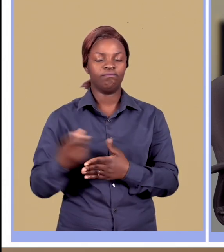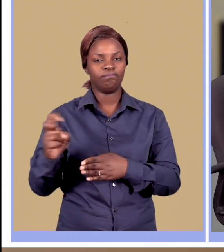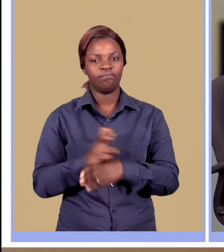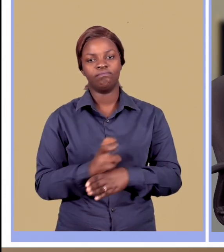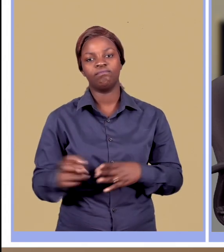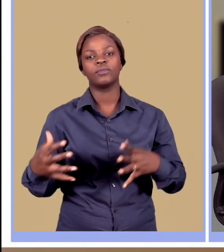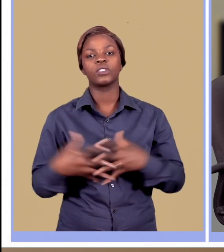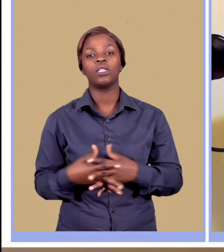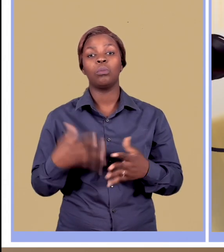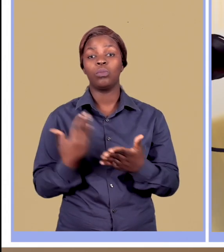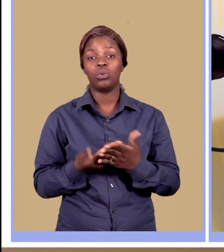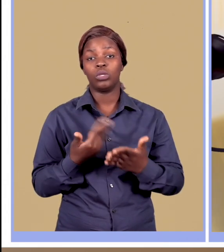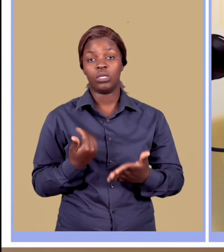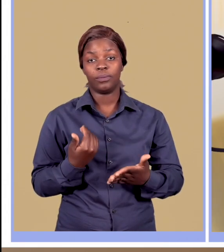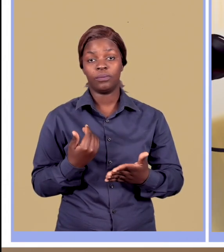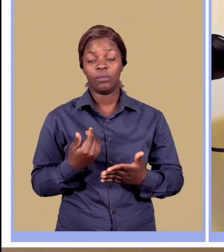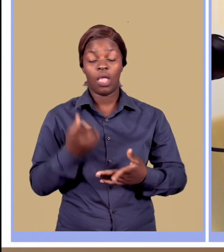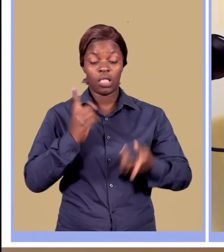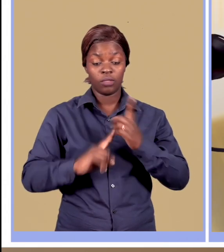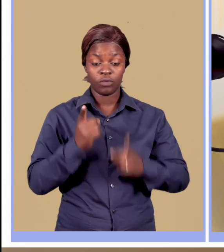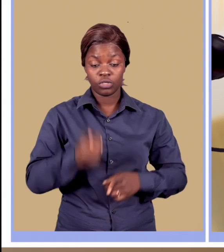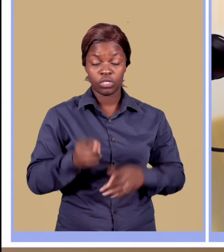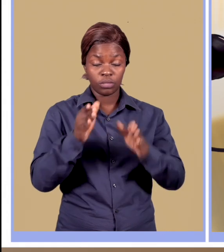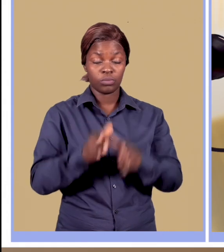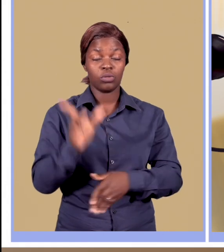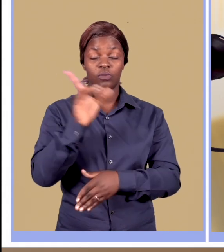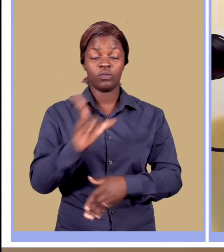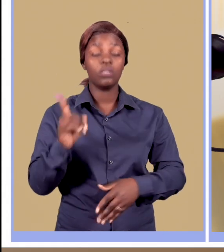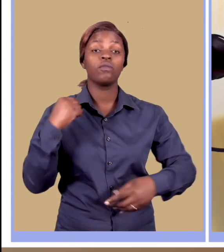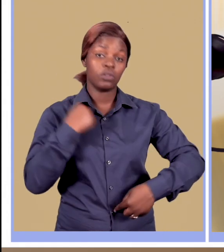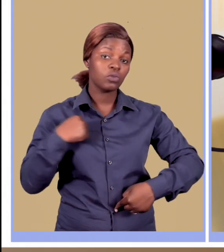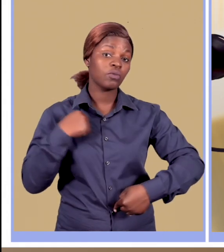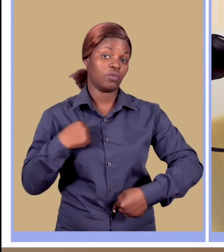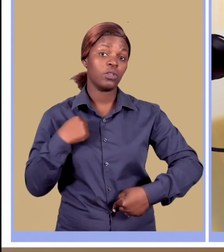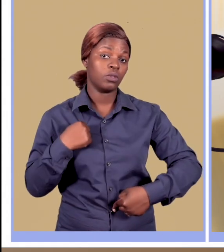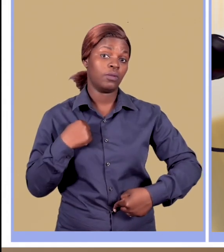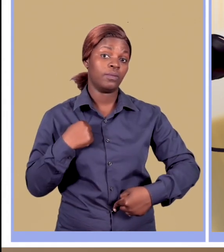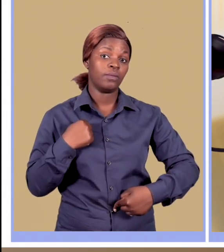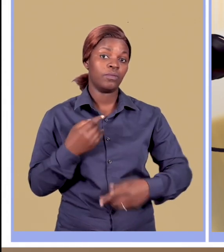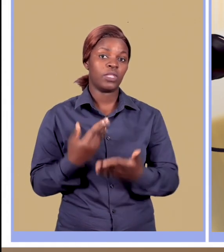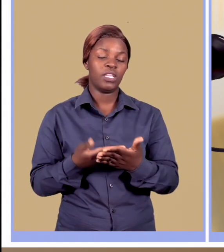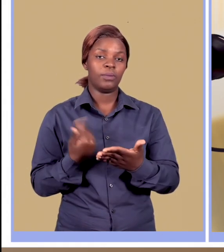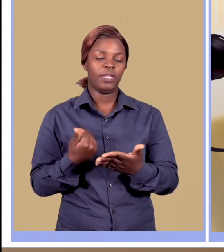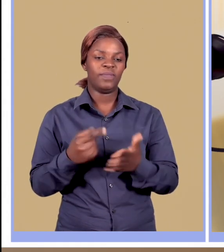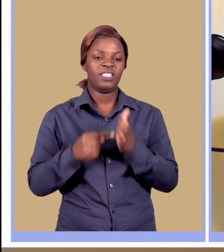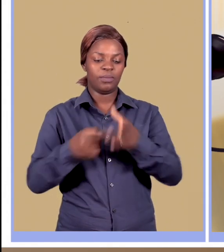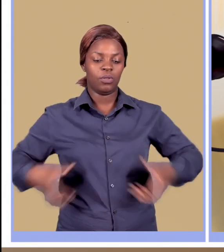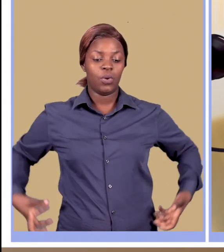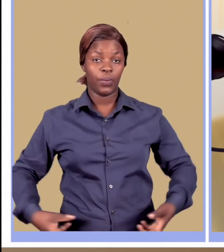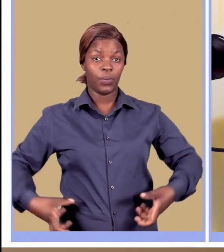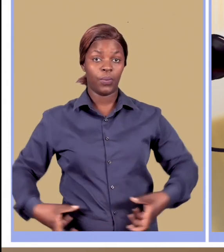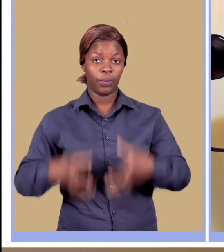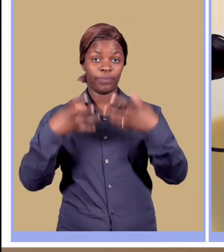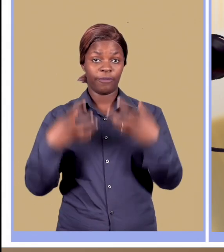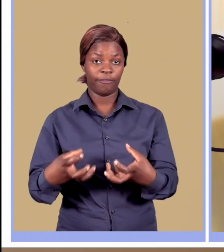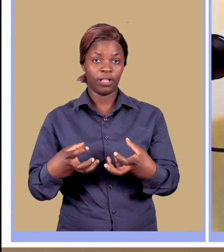de cuidado é pouco, porque ele próprio está em situação de risco. Se ele não tem uma cadeira, tem que andar com as mãos no